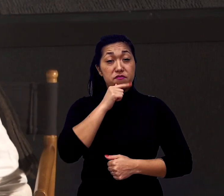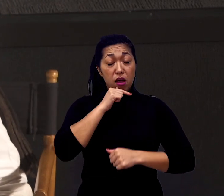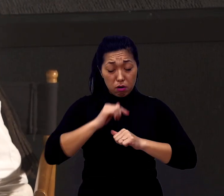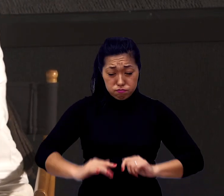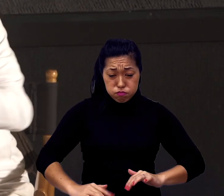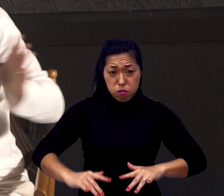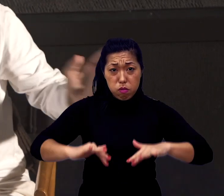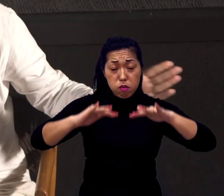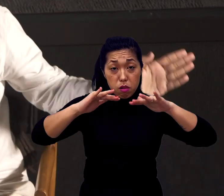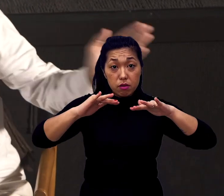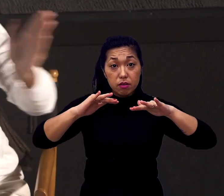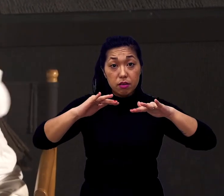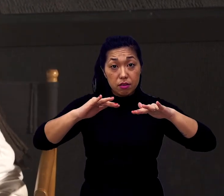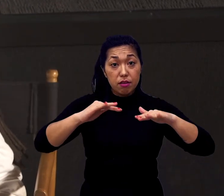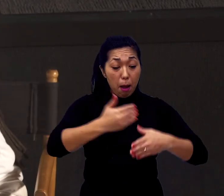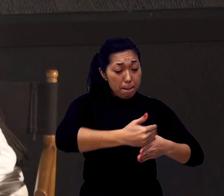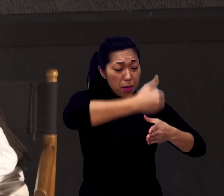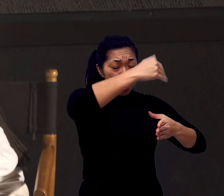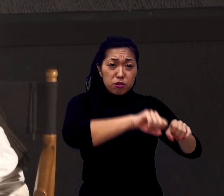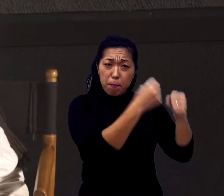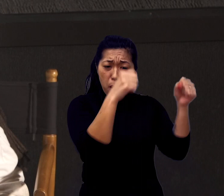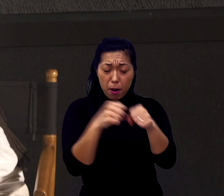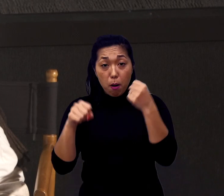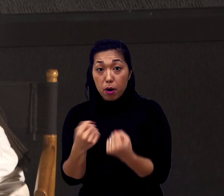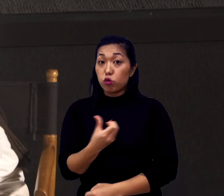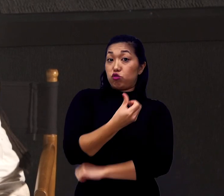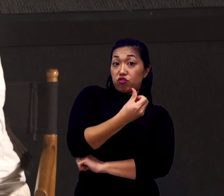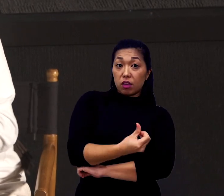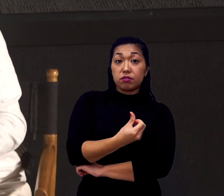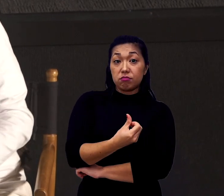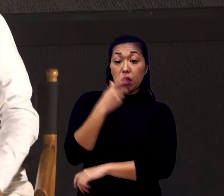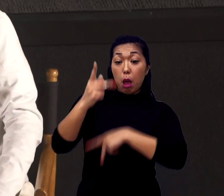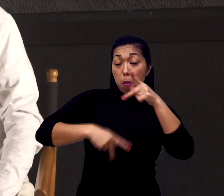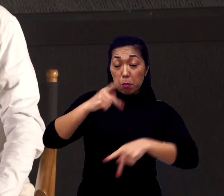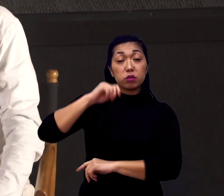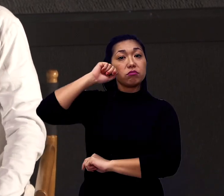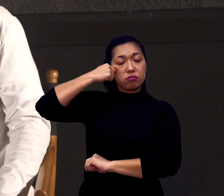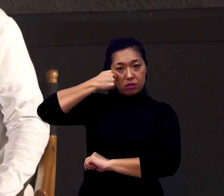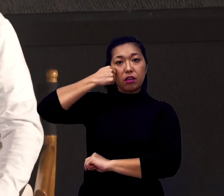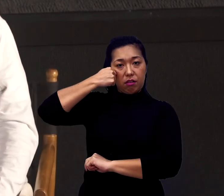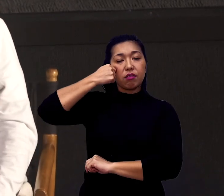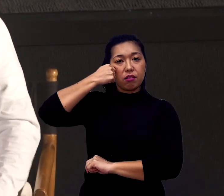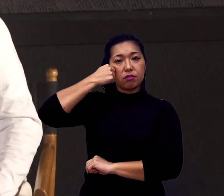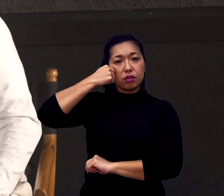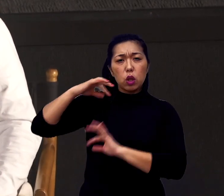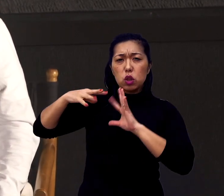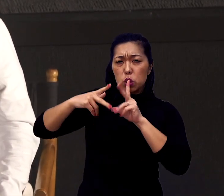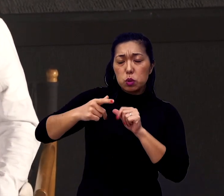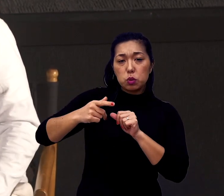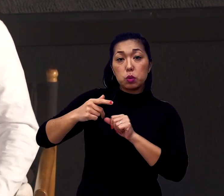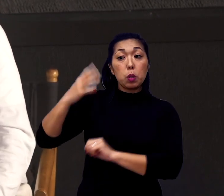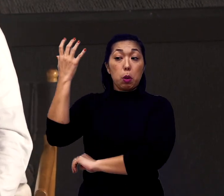a inundação que rompeu 6 diques, toda a população negra que os brancos dos Estados Unidos